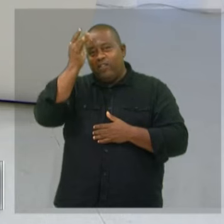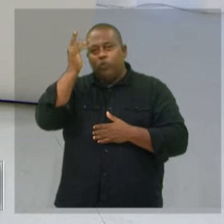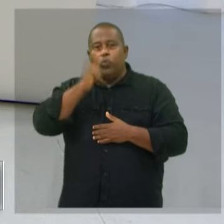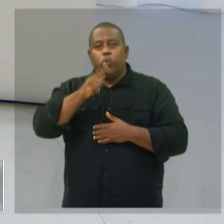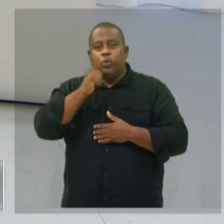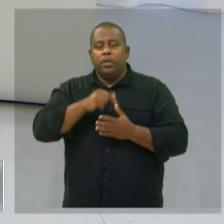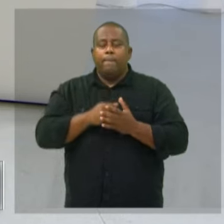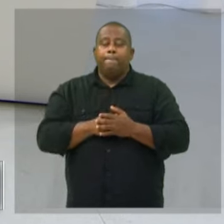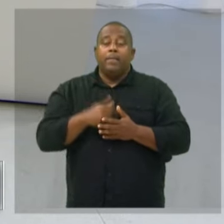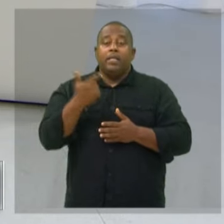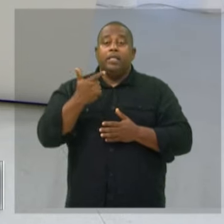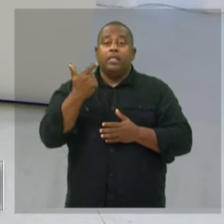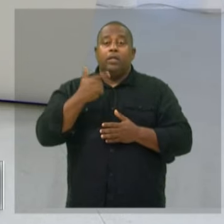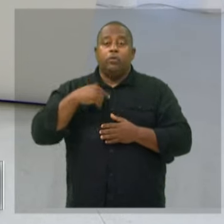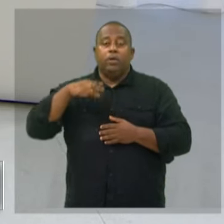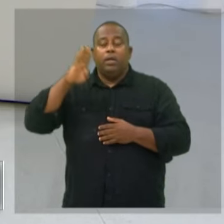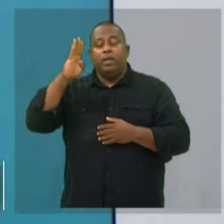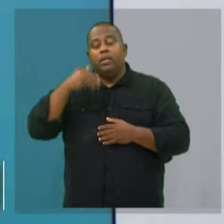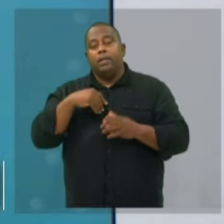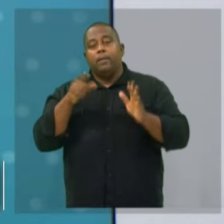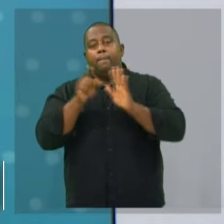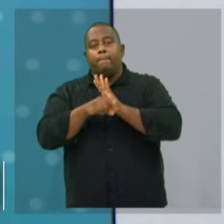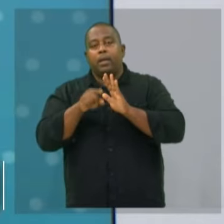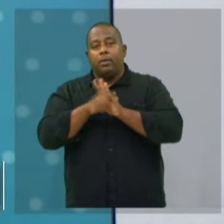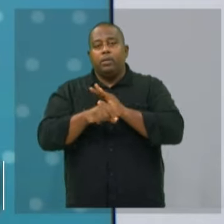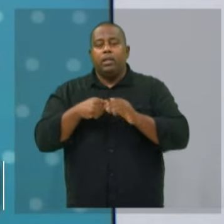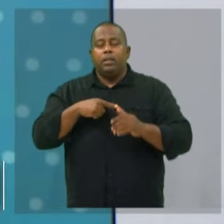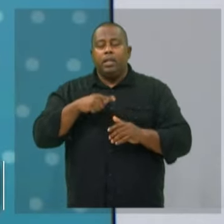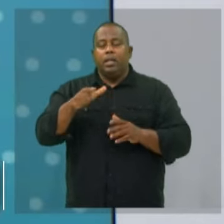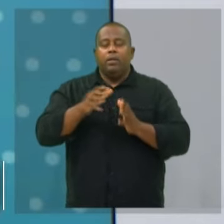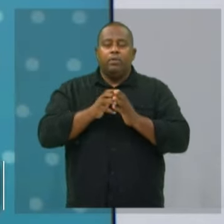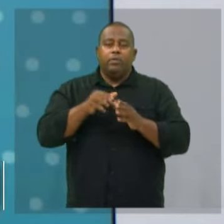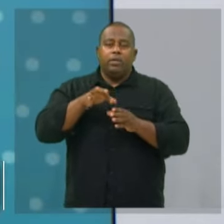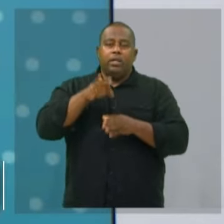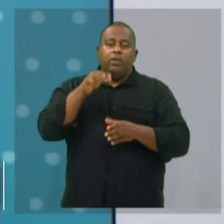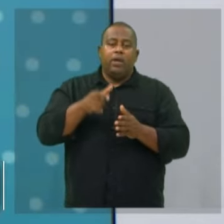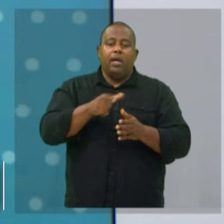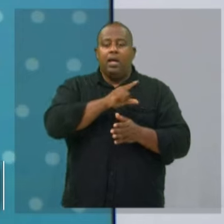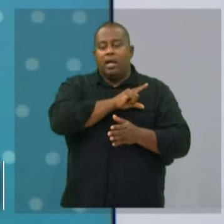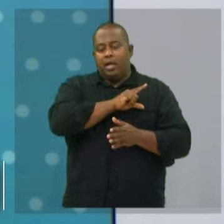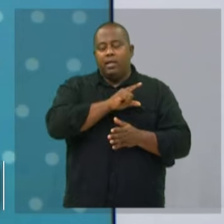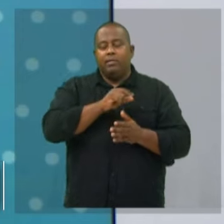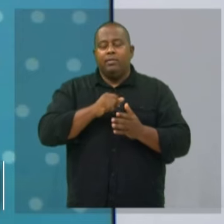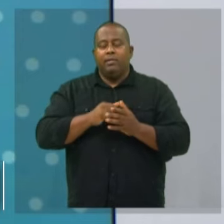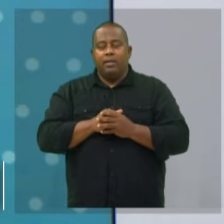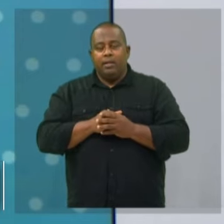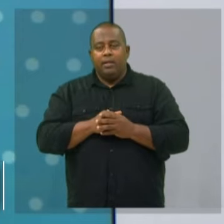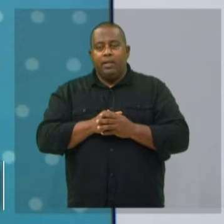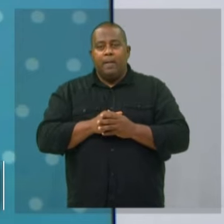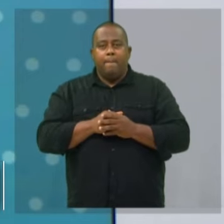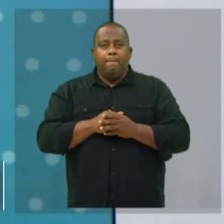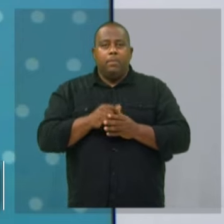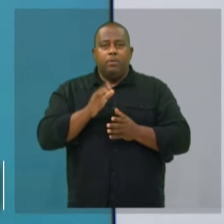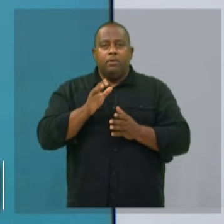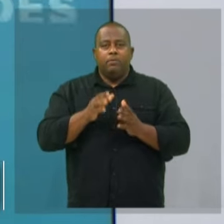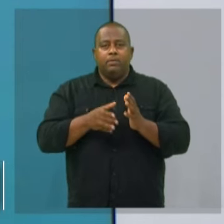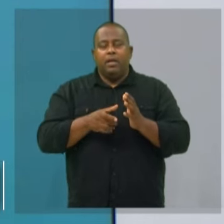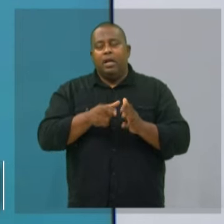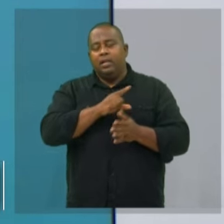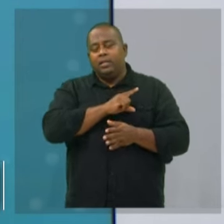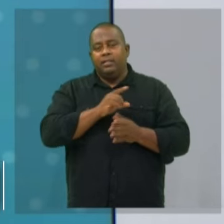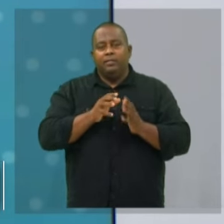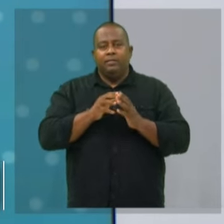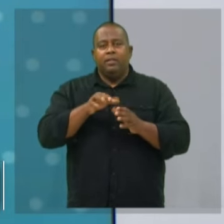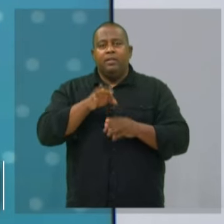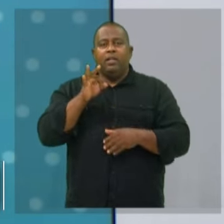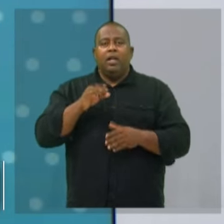segundo candidato a perguntar neste bloco pelo sorteio realizado anteriormente só minuto candidato pelo sorteio realizado anteriormente é